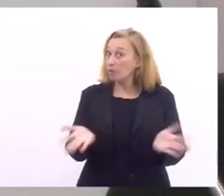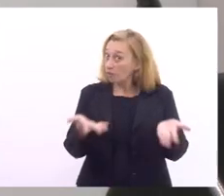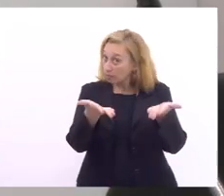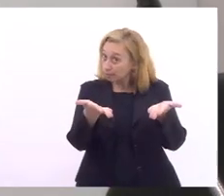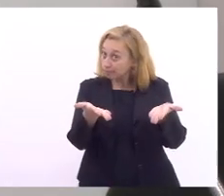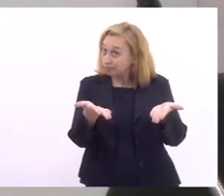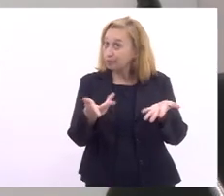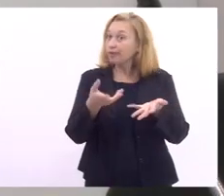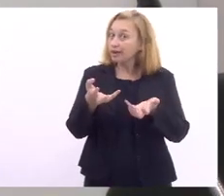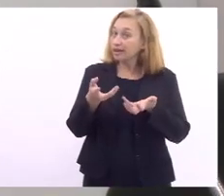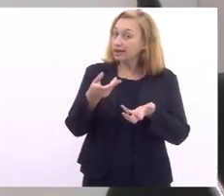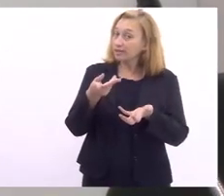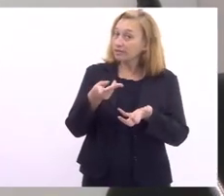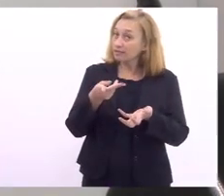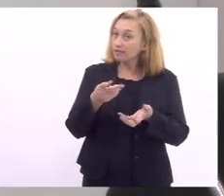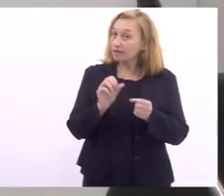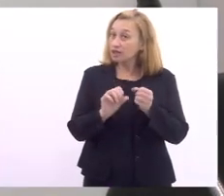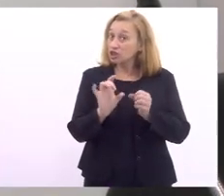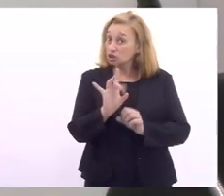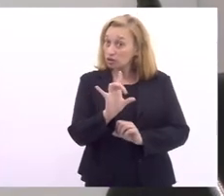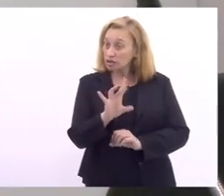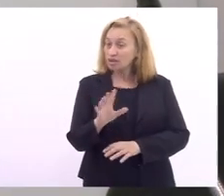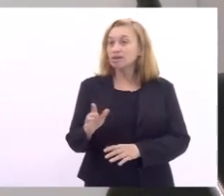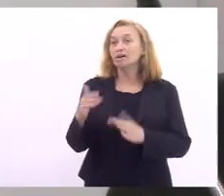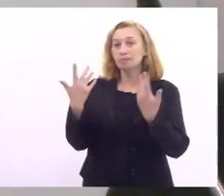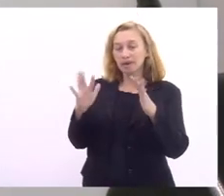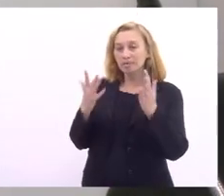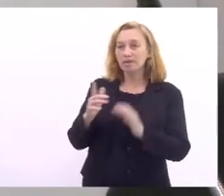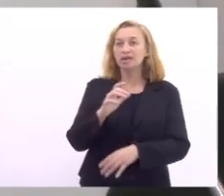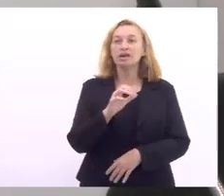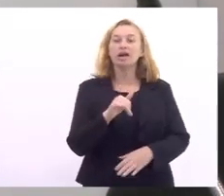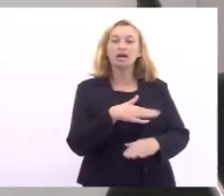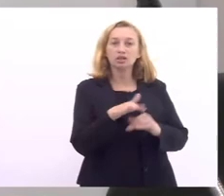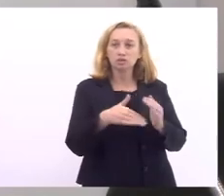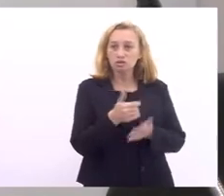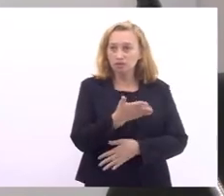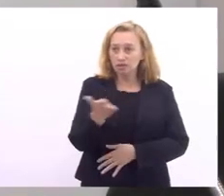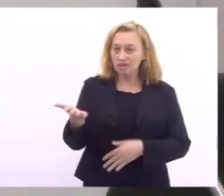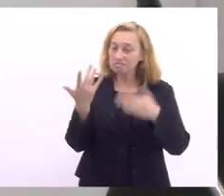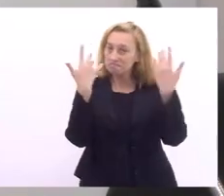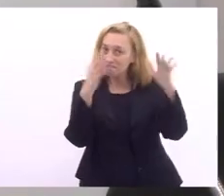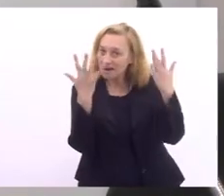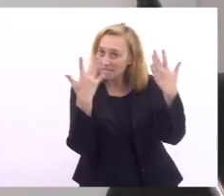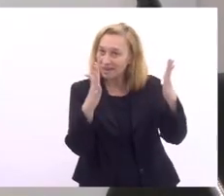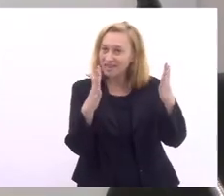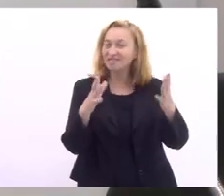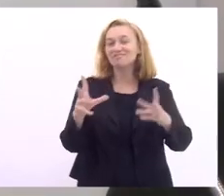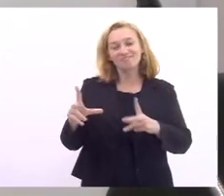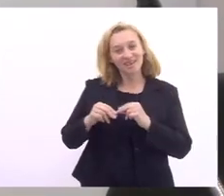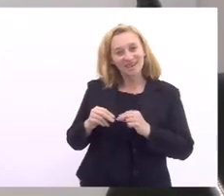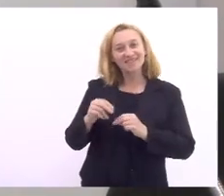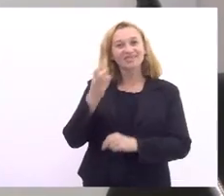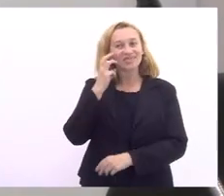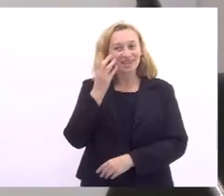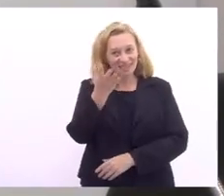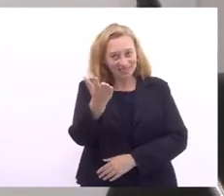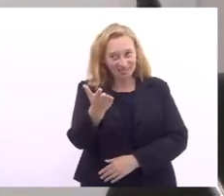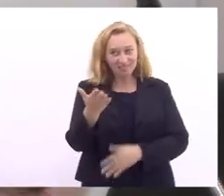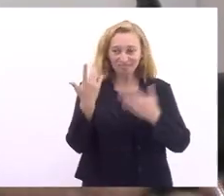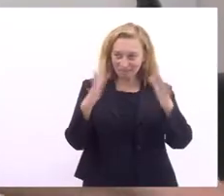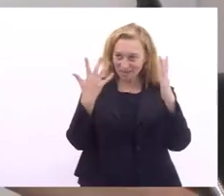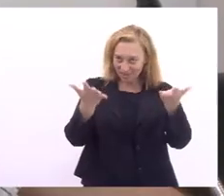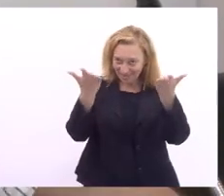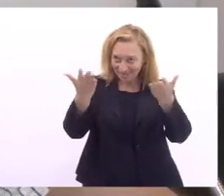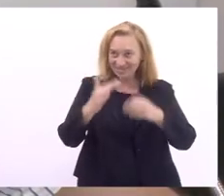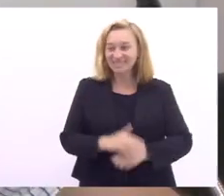acabou né Queria tocar tudo sozinho né saudade O Bruno só tá todas e todos aí que dá os parabéns amiga cedo waldeck Bela descer